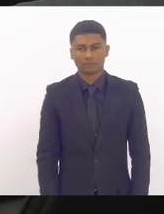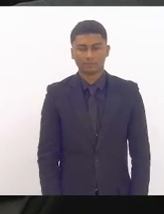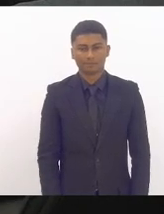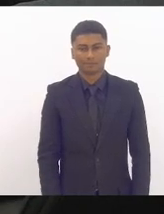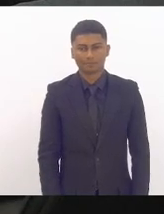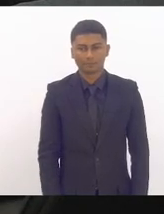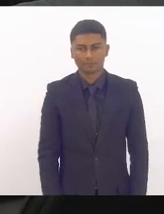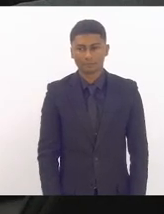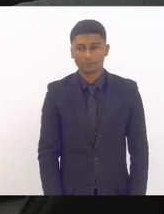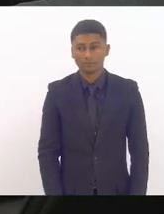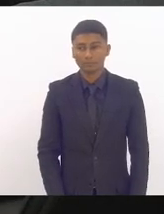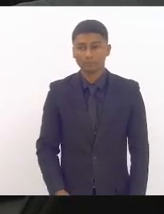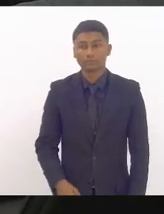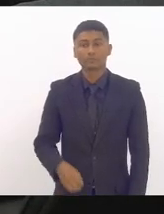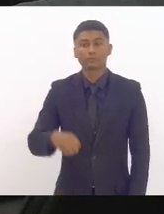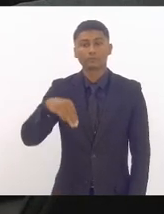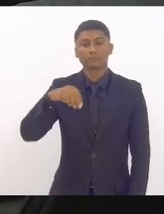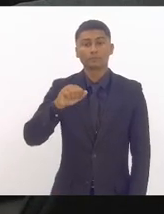Deputada Marta.